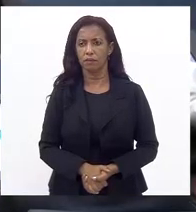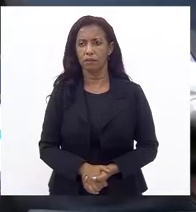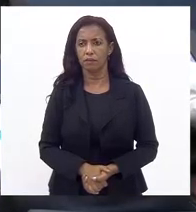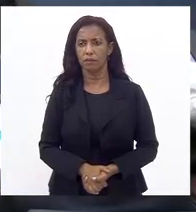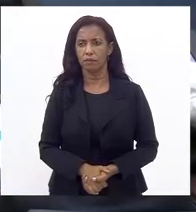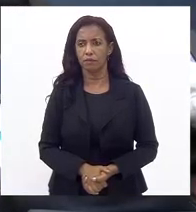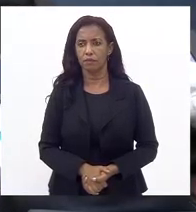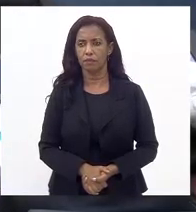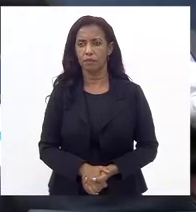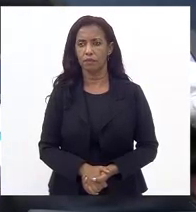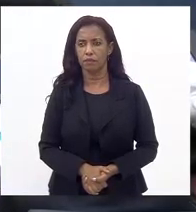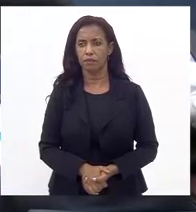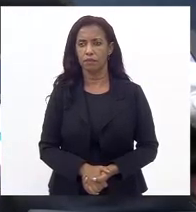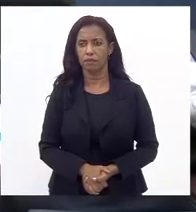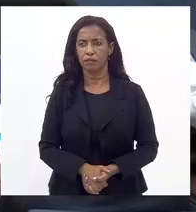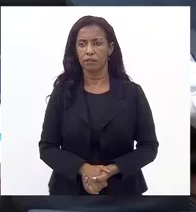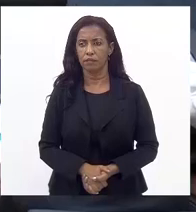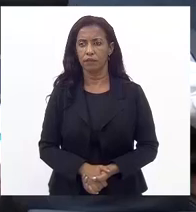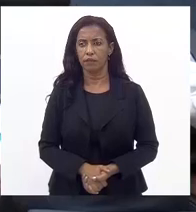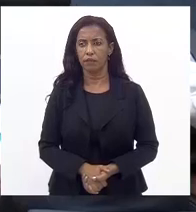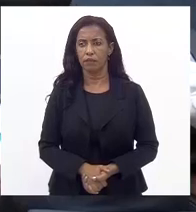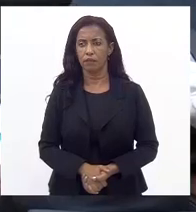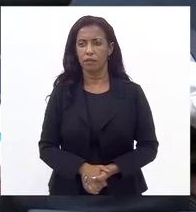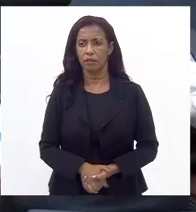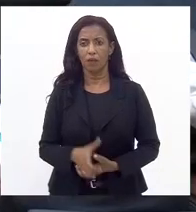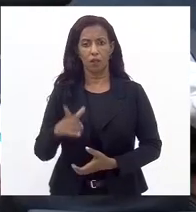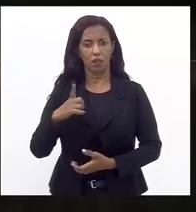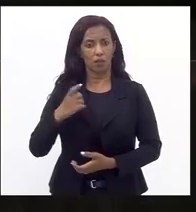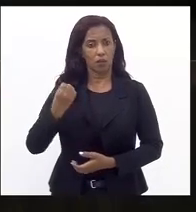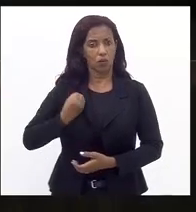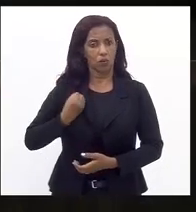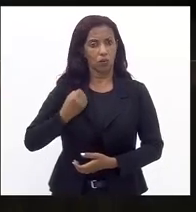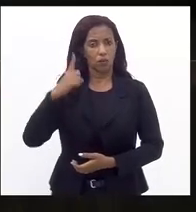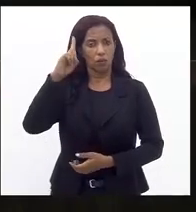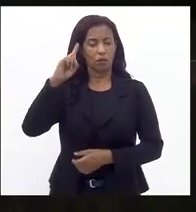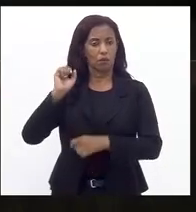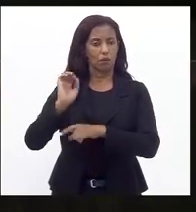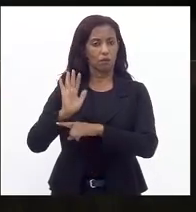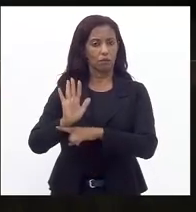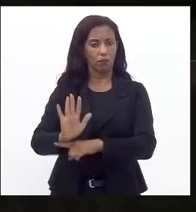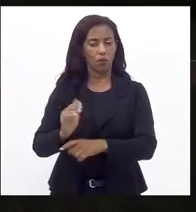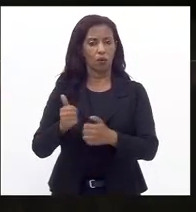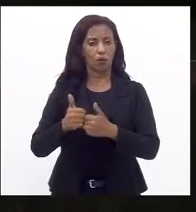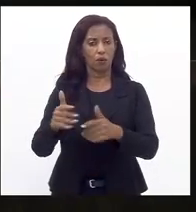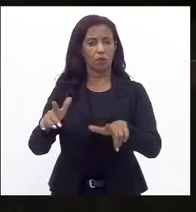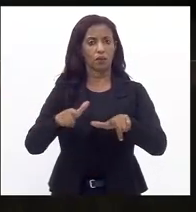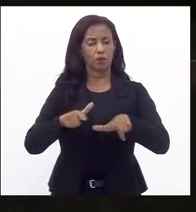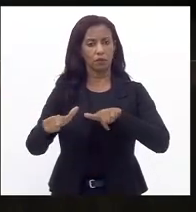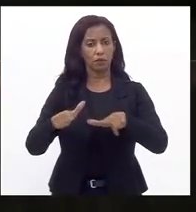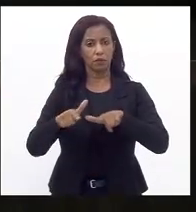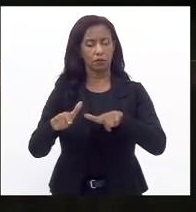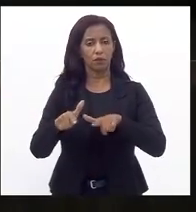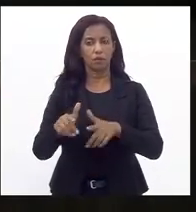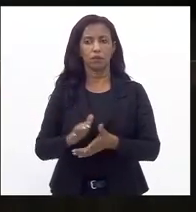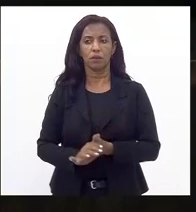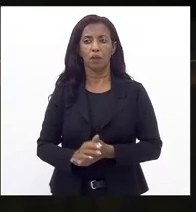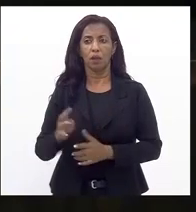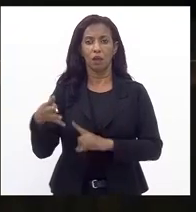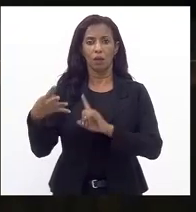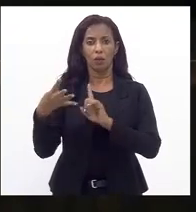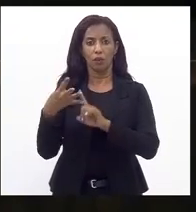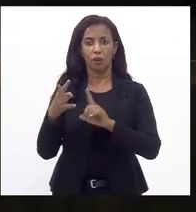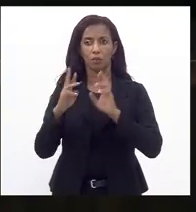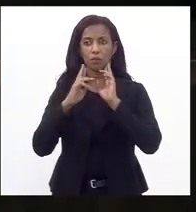o mapa em havendo número legal sobre a proteção de Deus iniciamos nosso trabalho está aberto a